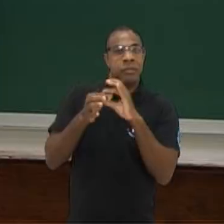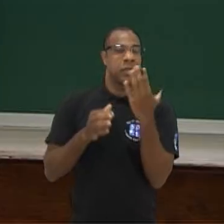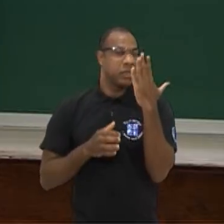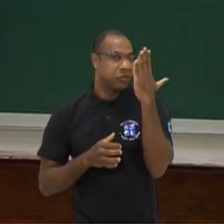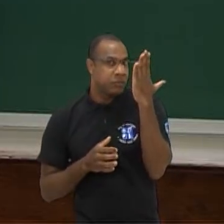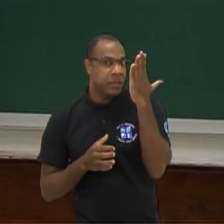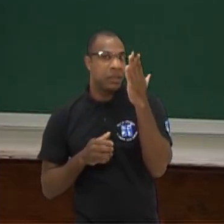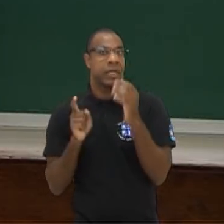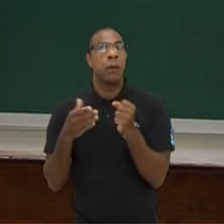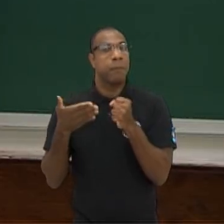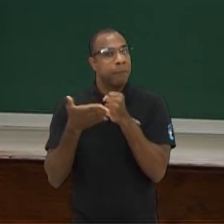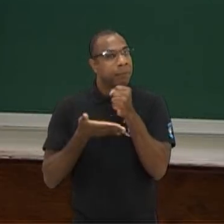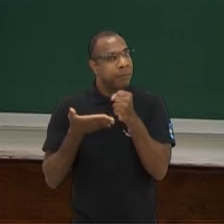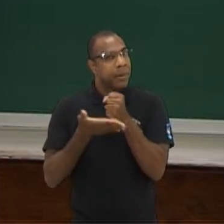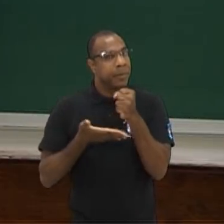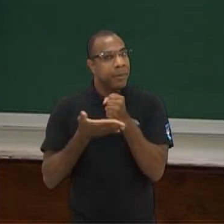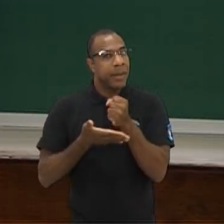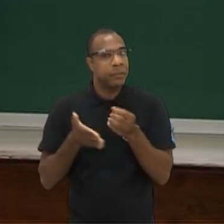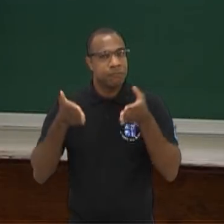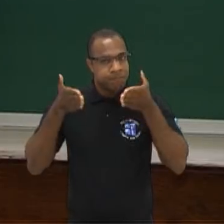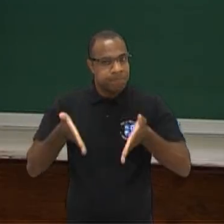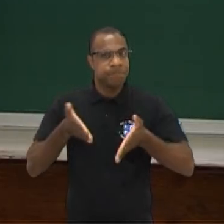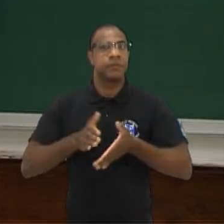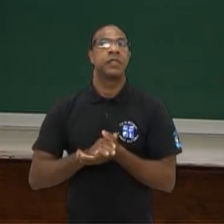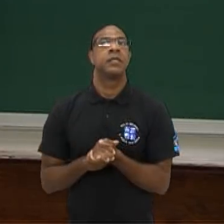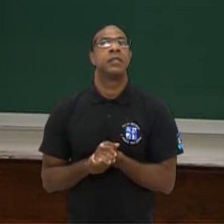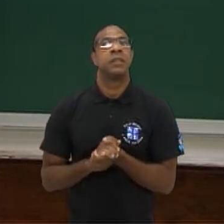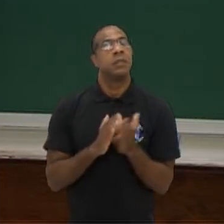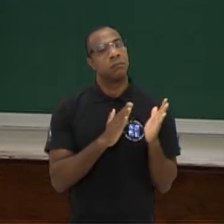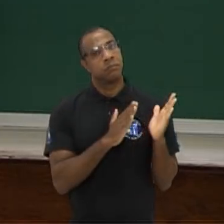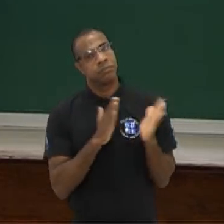base bem fiel do que a gente vai estar trabalhando ao longo